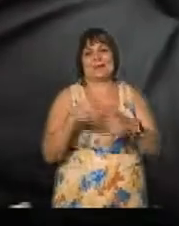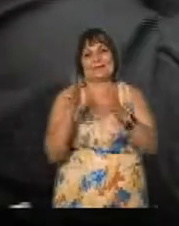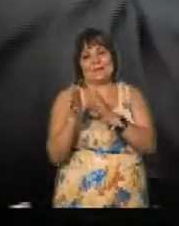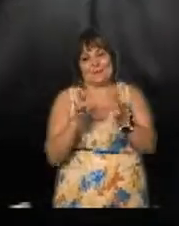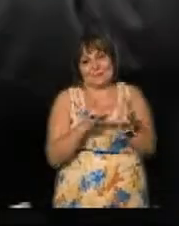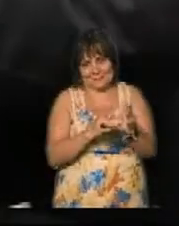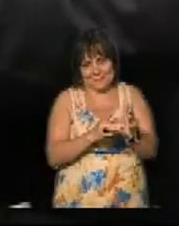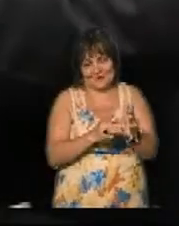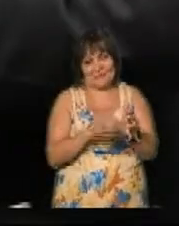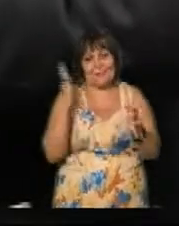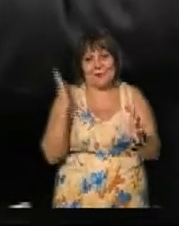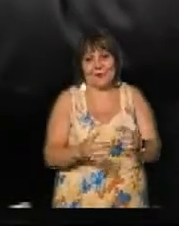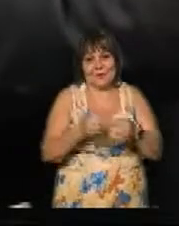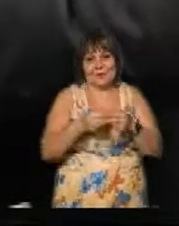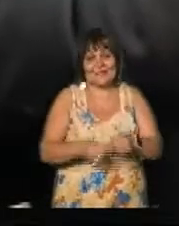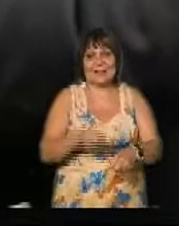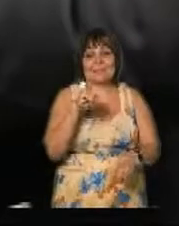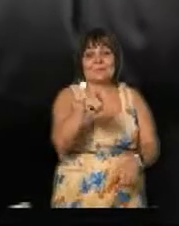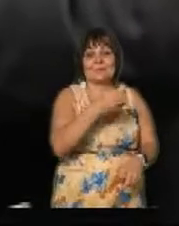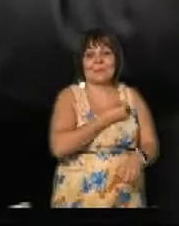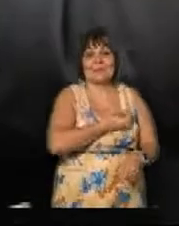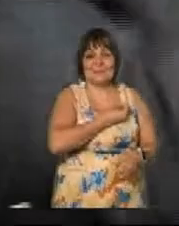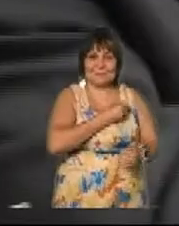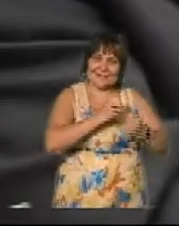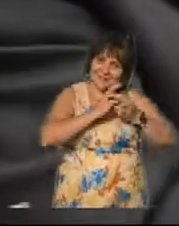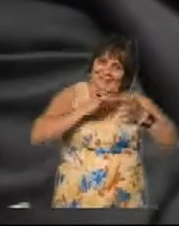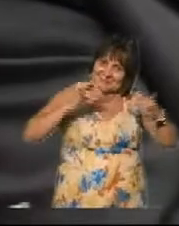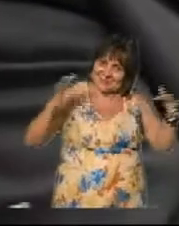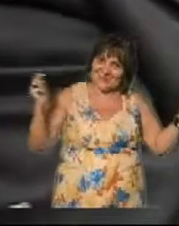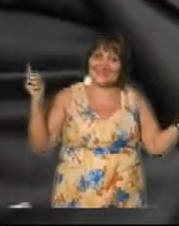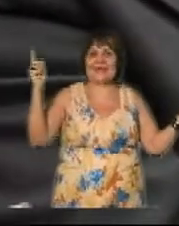Mestre Jesus Cristo. Diga glória a Deus.